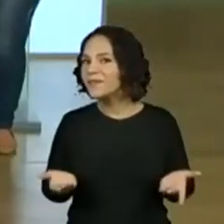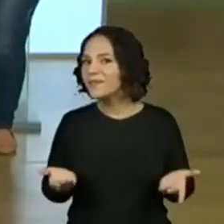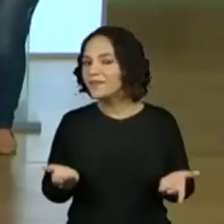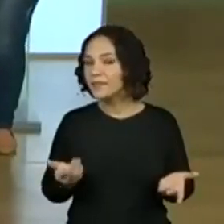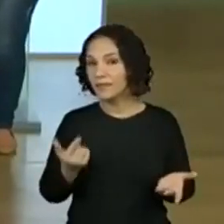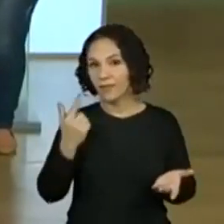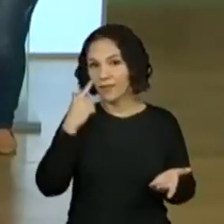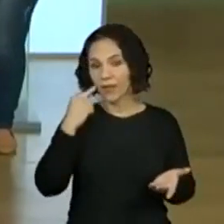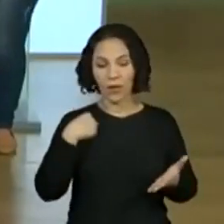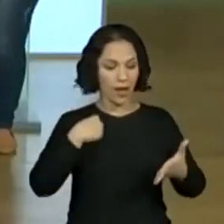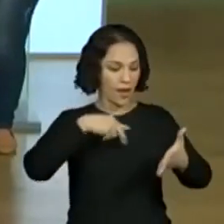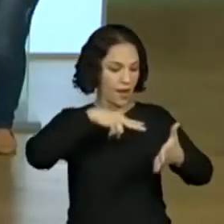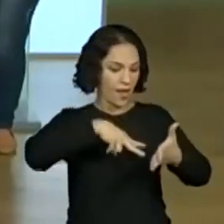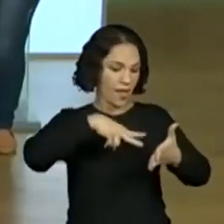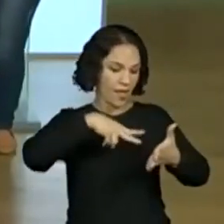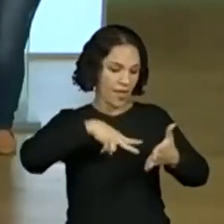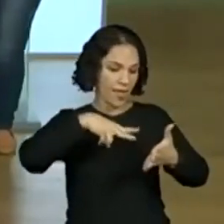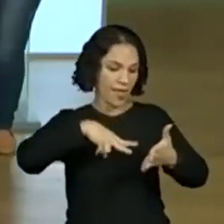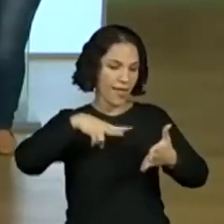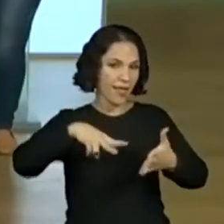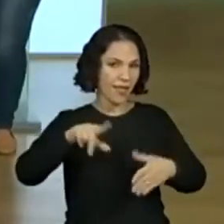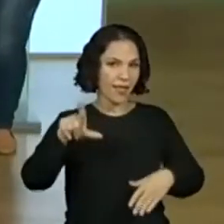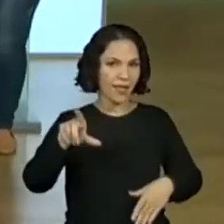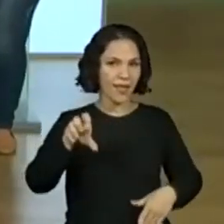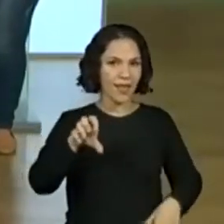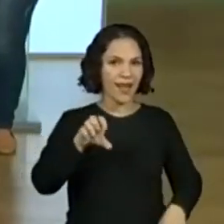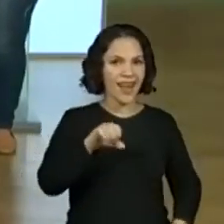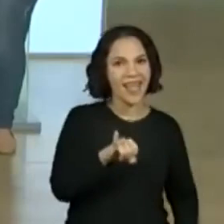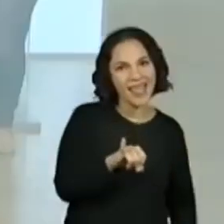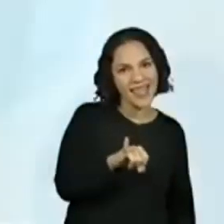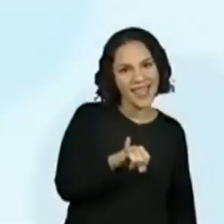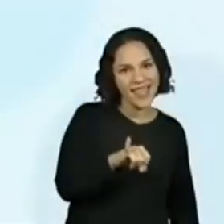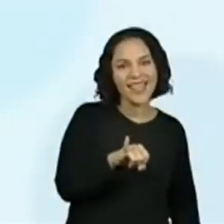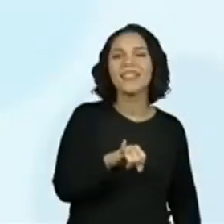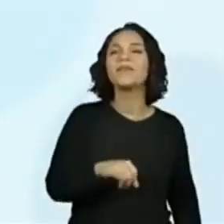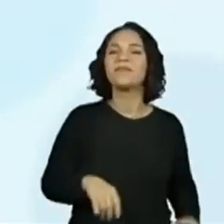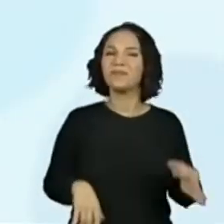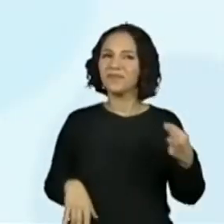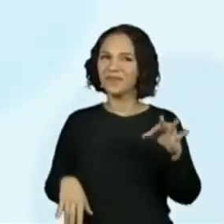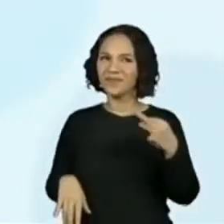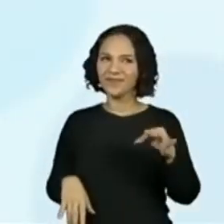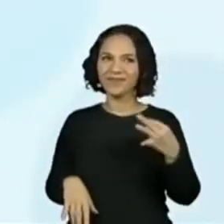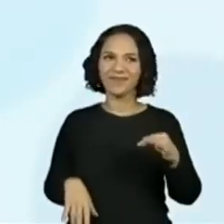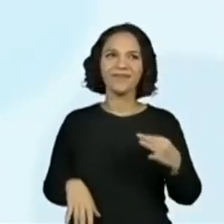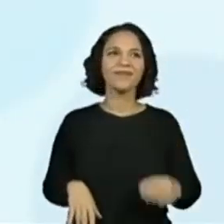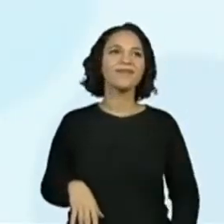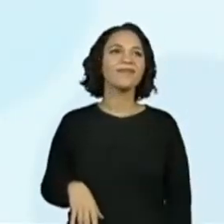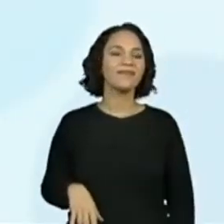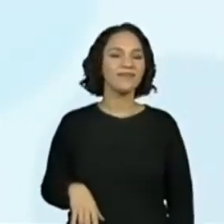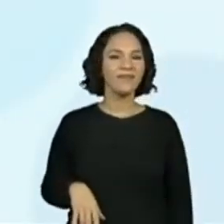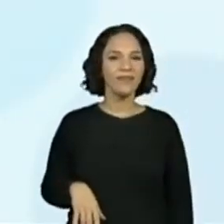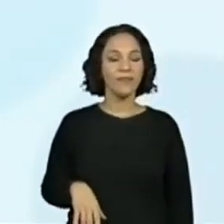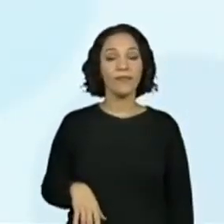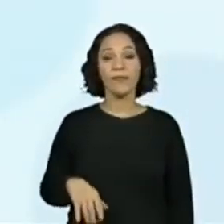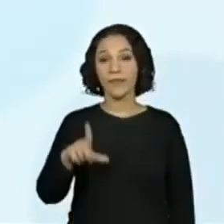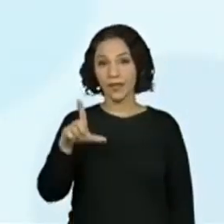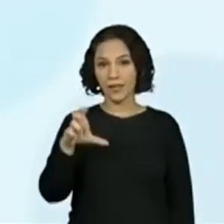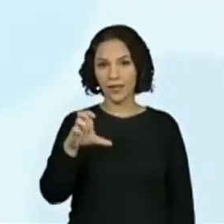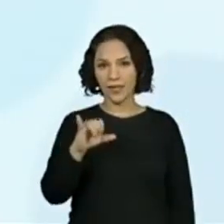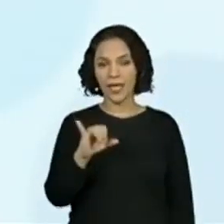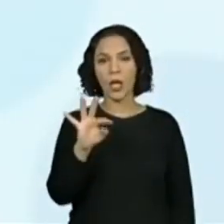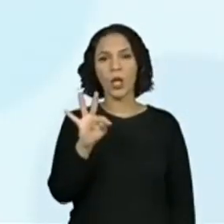lei? Ah, colocaram ali pra mim, o I. I. Letrinha I, lei. Lei. Tu. O